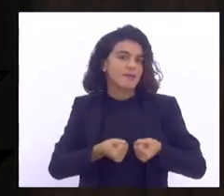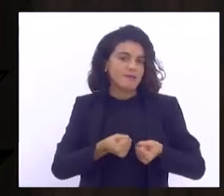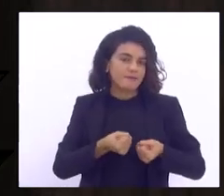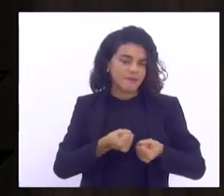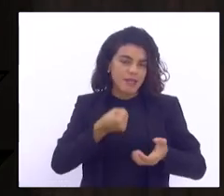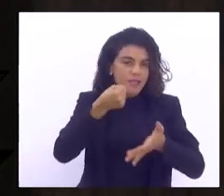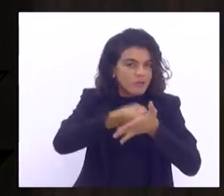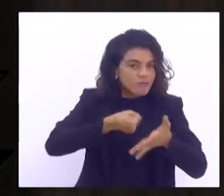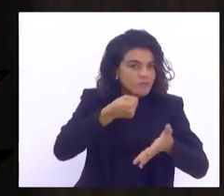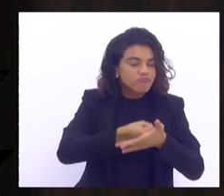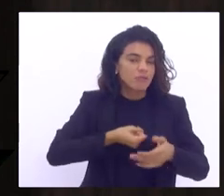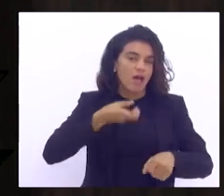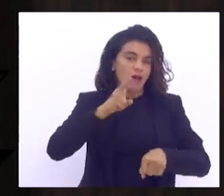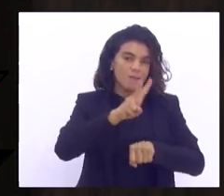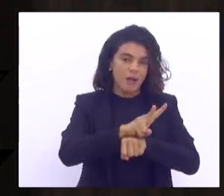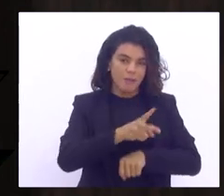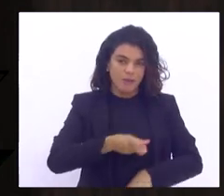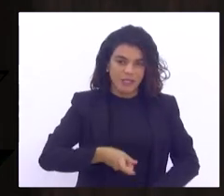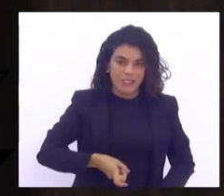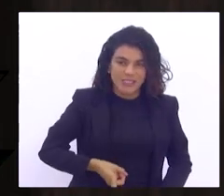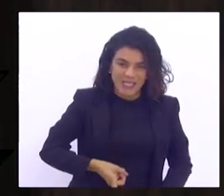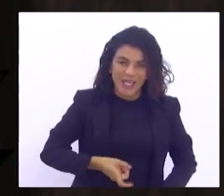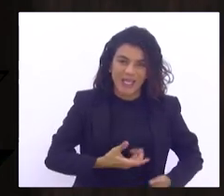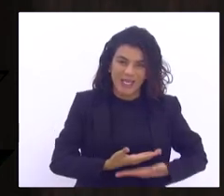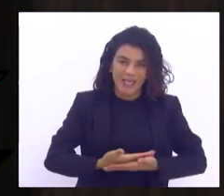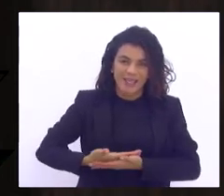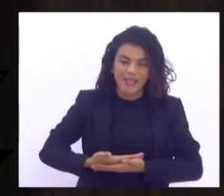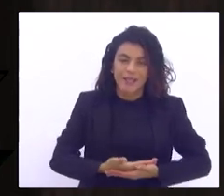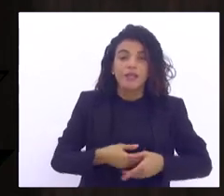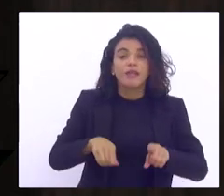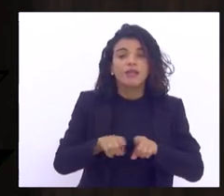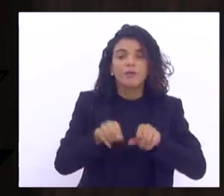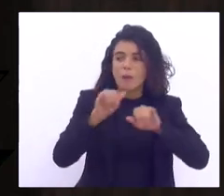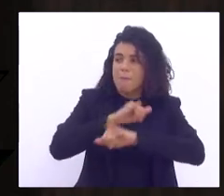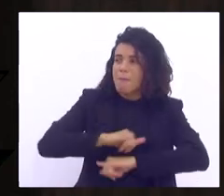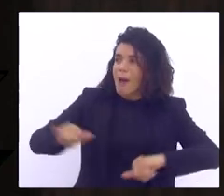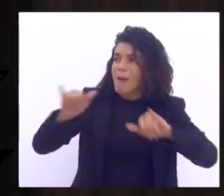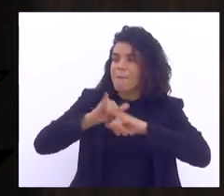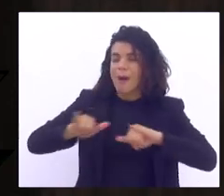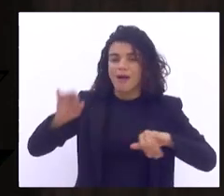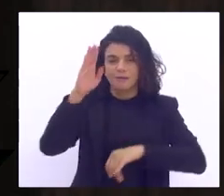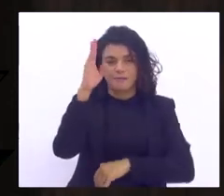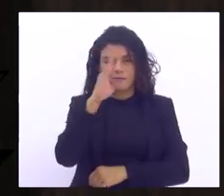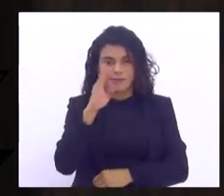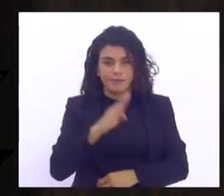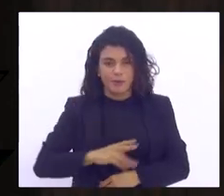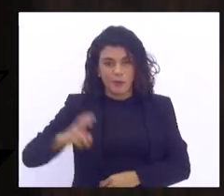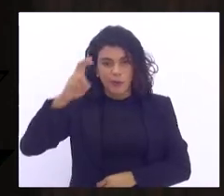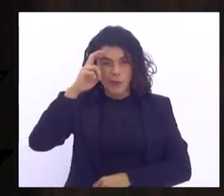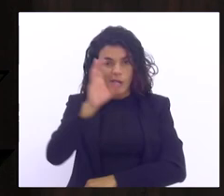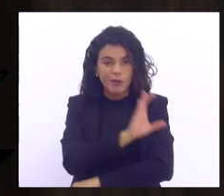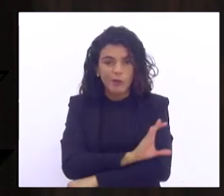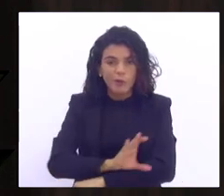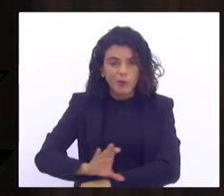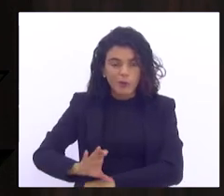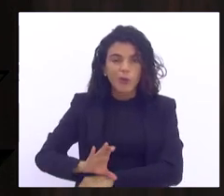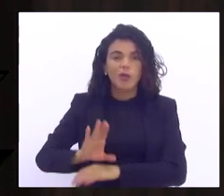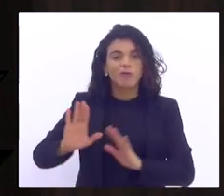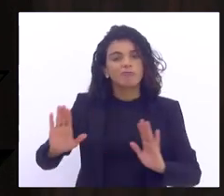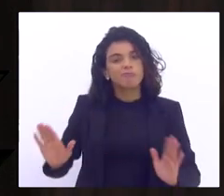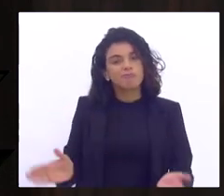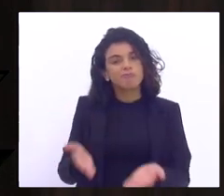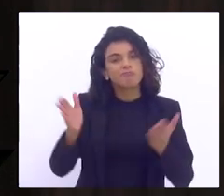de lutar por eles e de pregar no Brasil essa cultura, que é uma cultura promotora